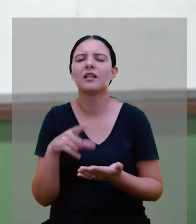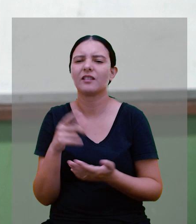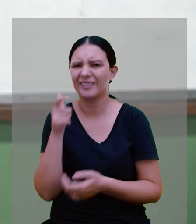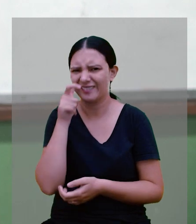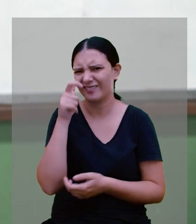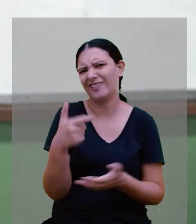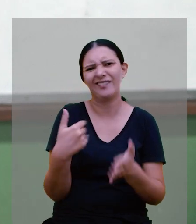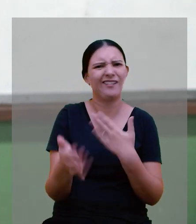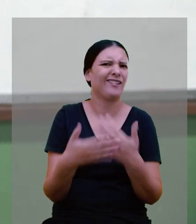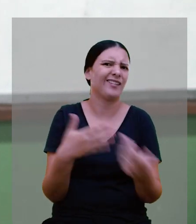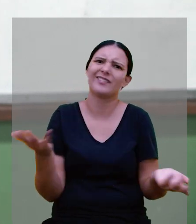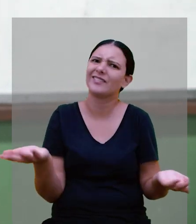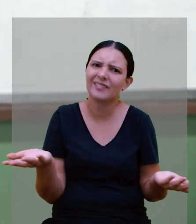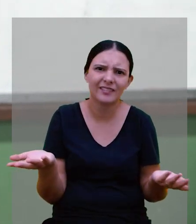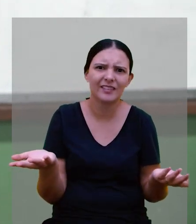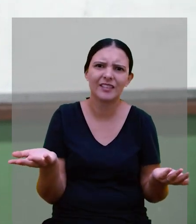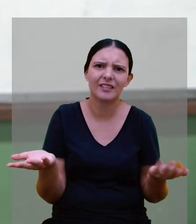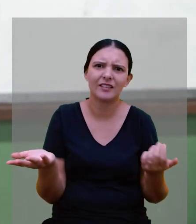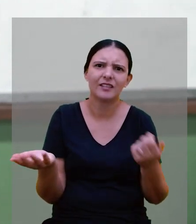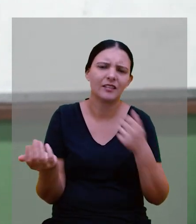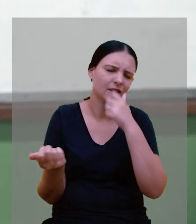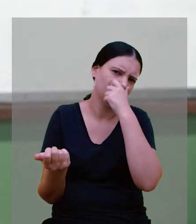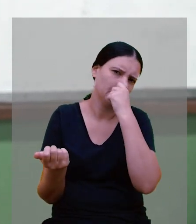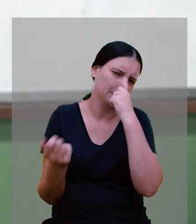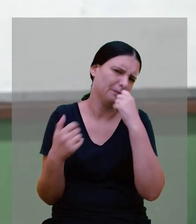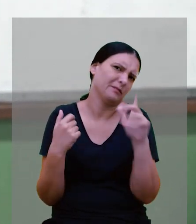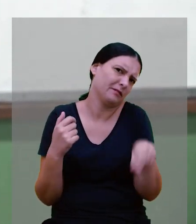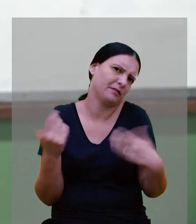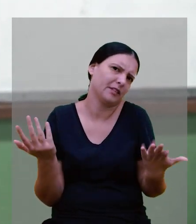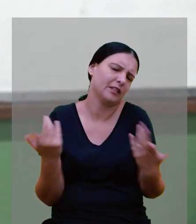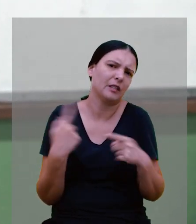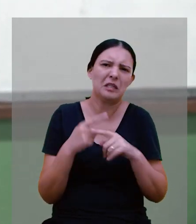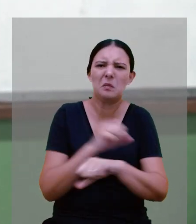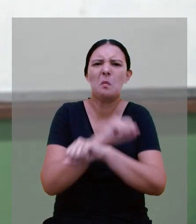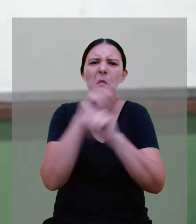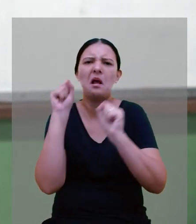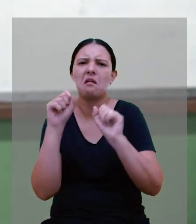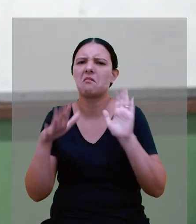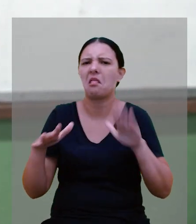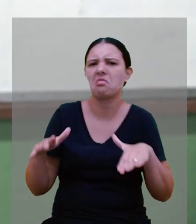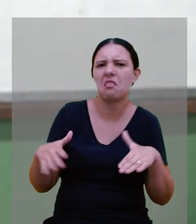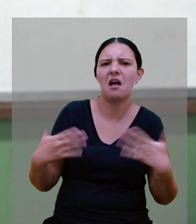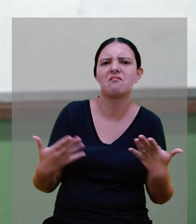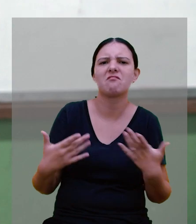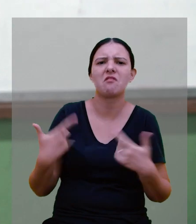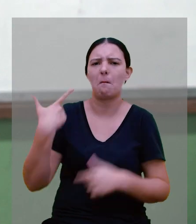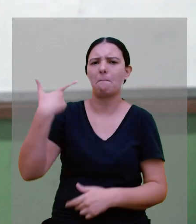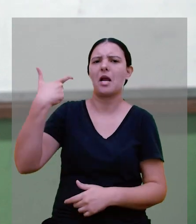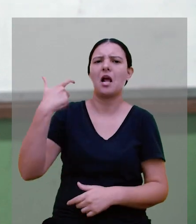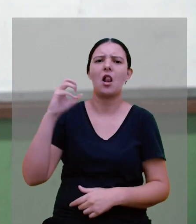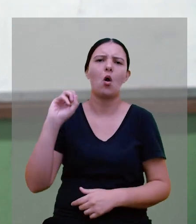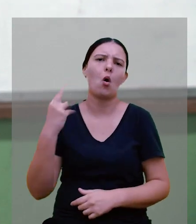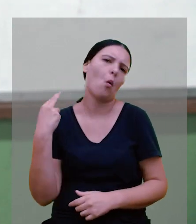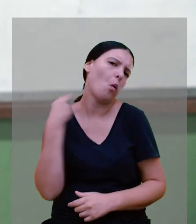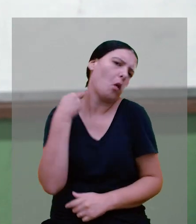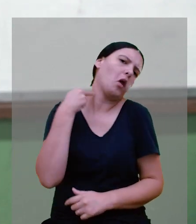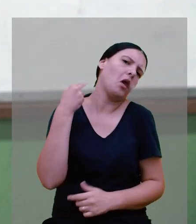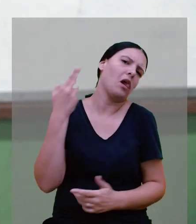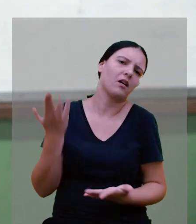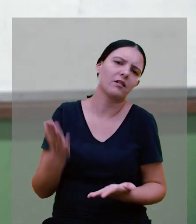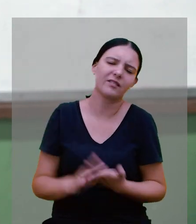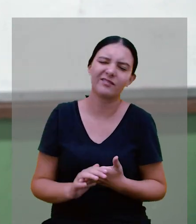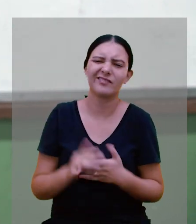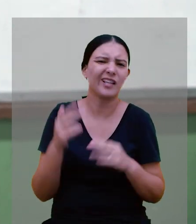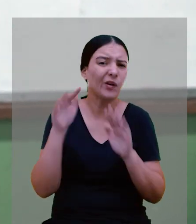interessa nada disso. Isso é óbvio, né? Foi de manhã ou foi de tarde? Foi com uma bala ou foi com uma faca? Isso é ler o